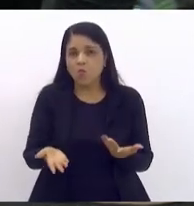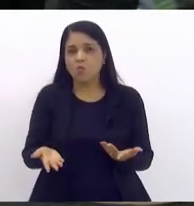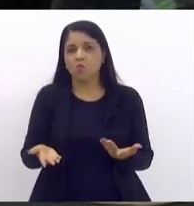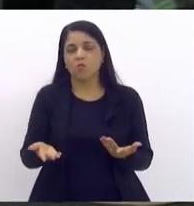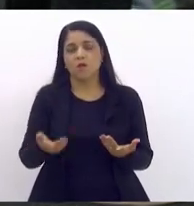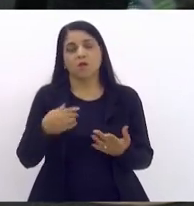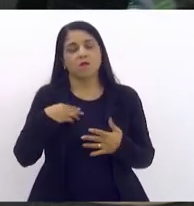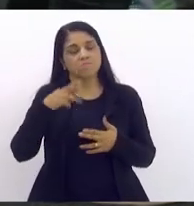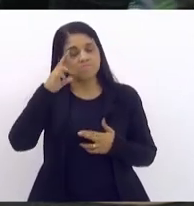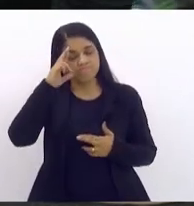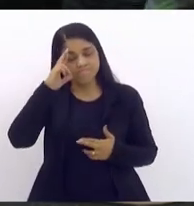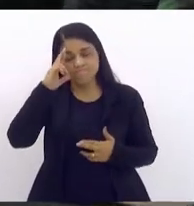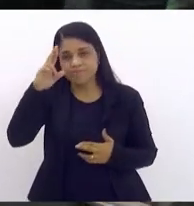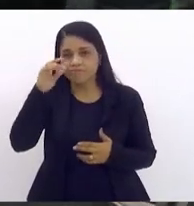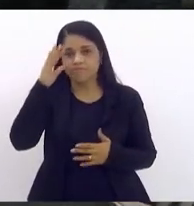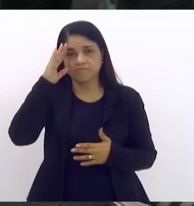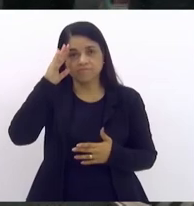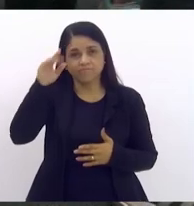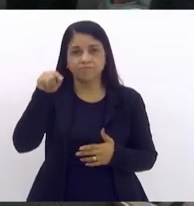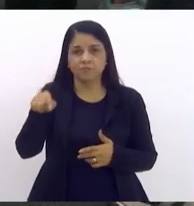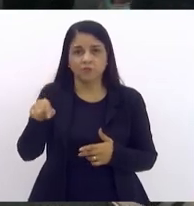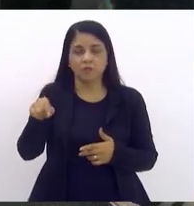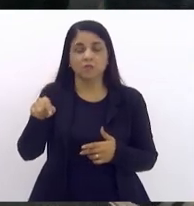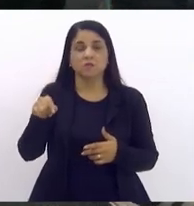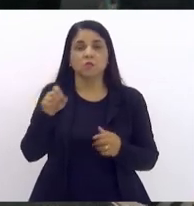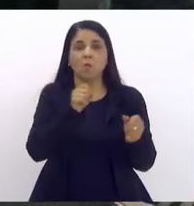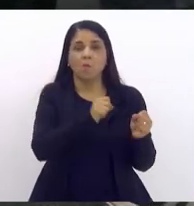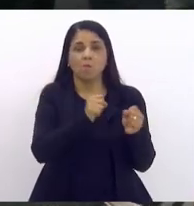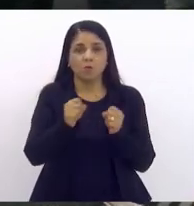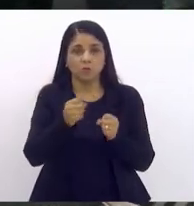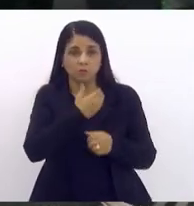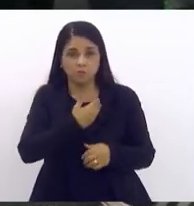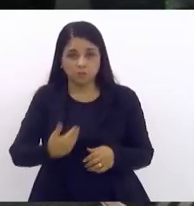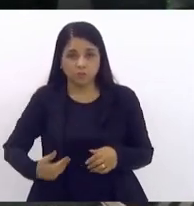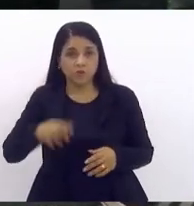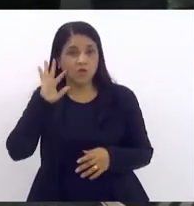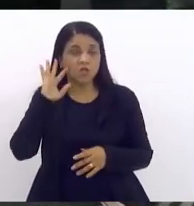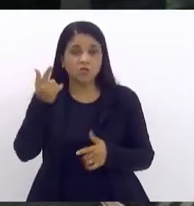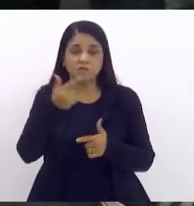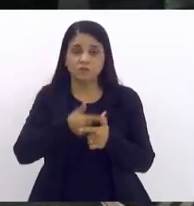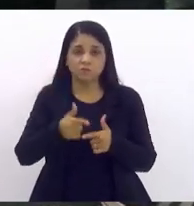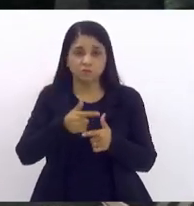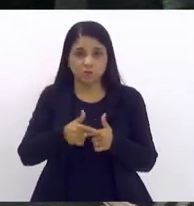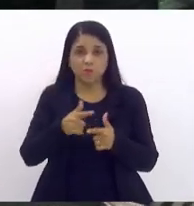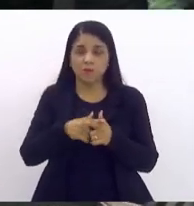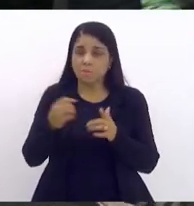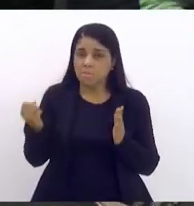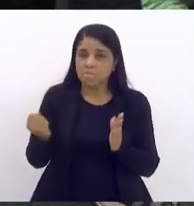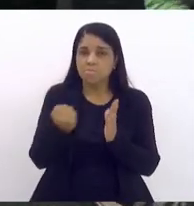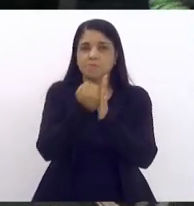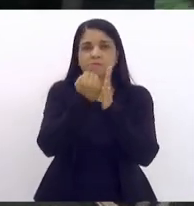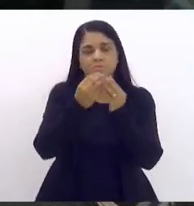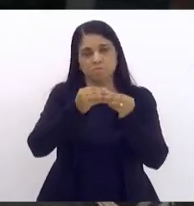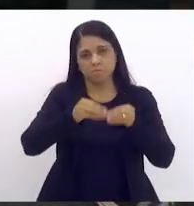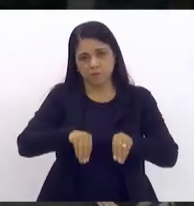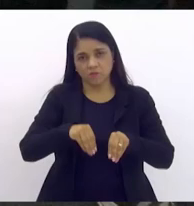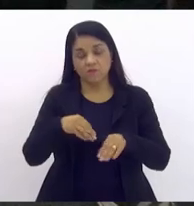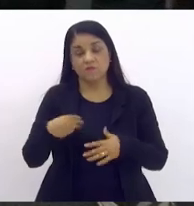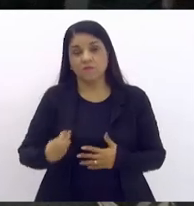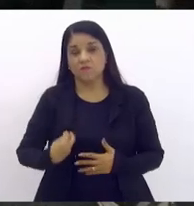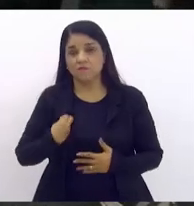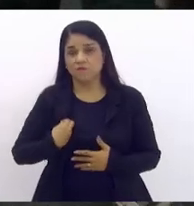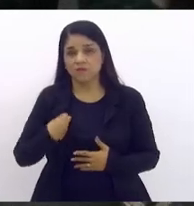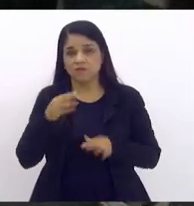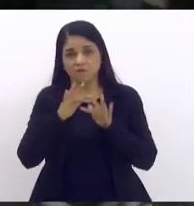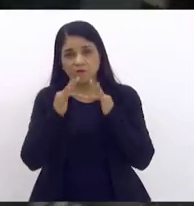que a Enel e o poder público resolvam imediatamente essa situação, que está impactando profundamente a vida de milhares